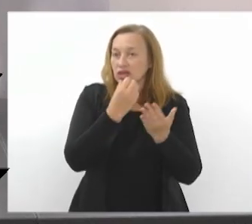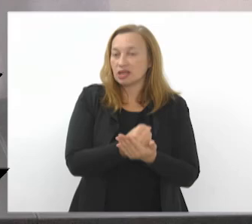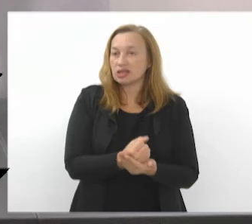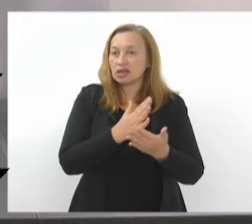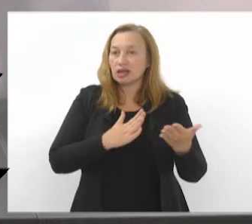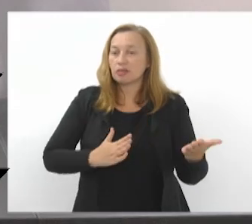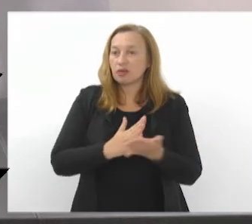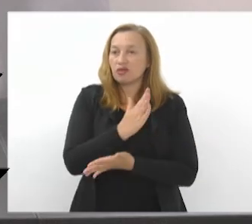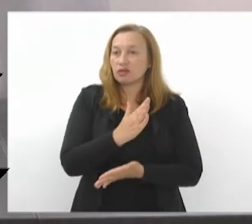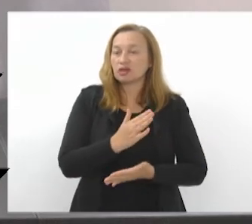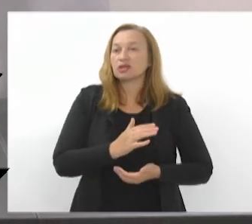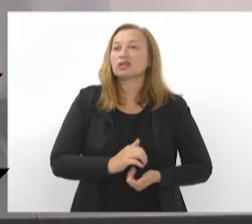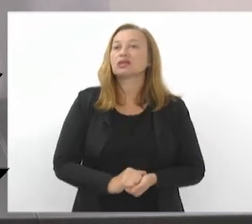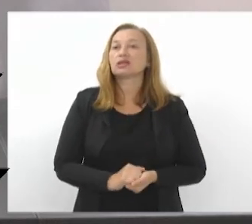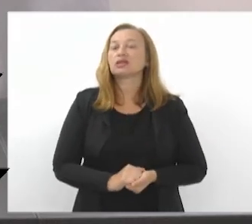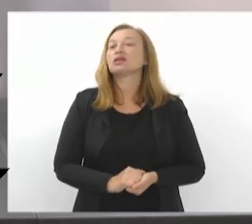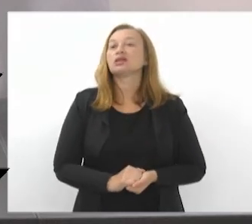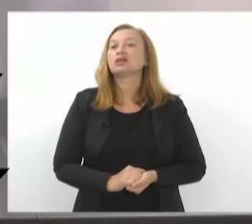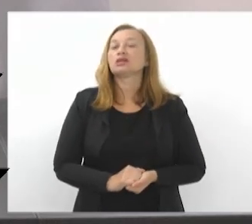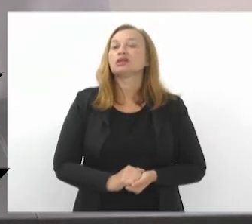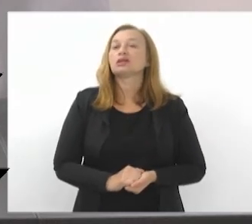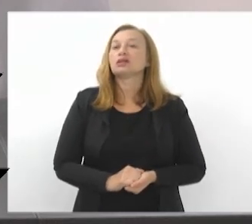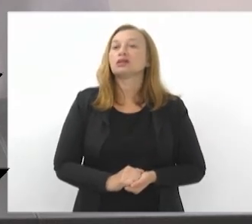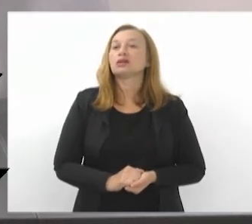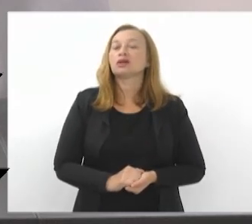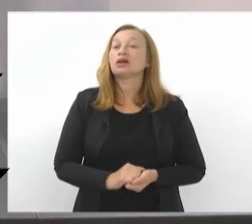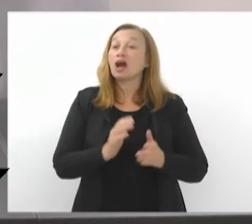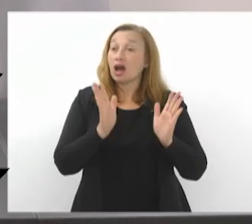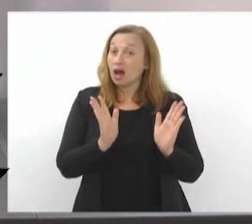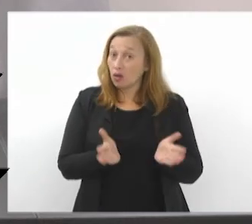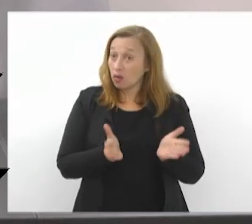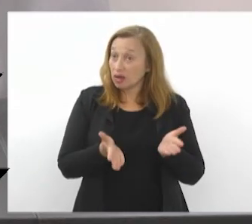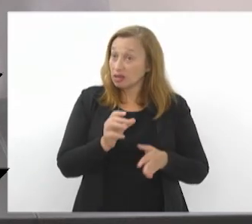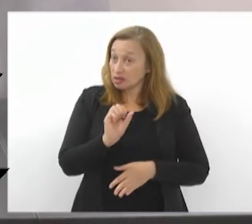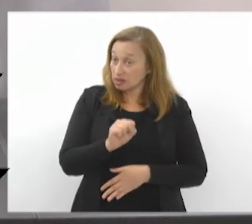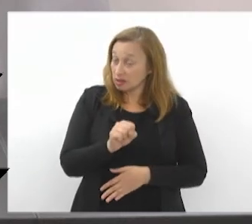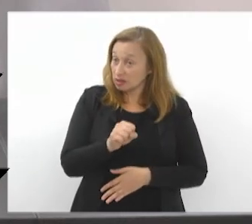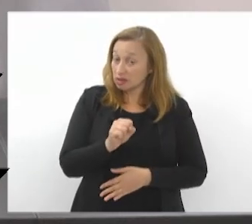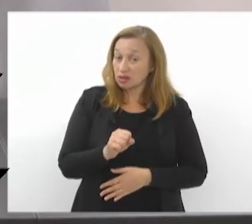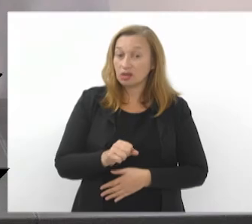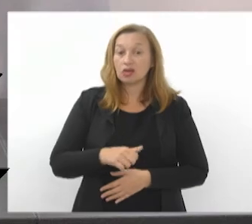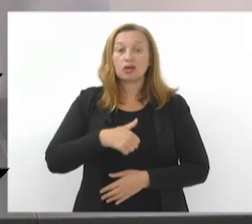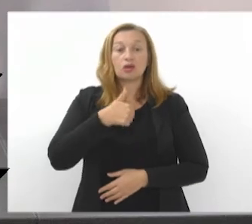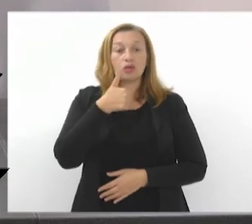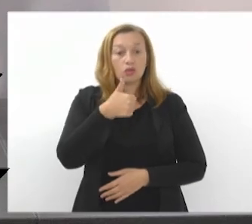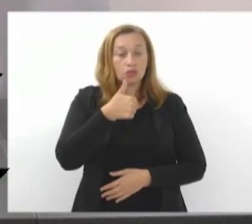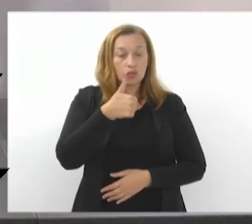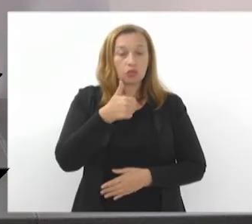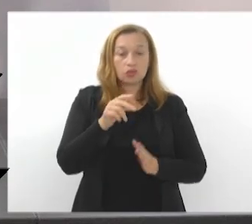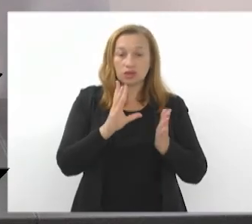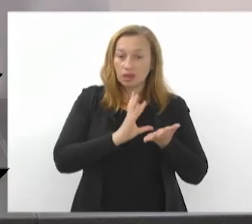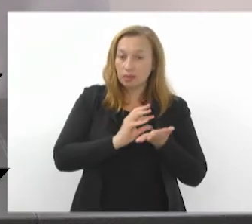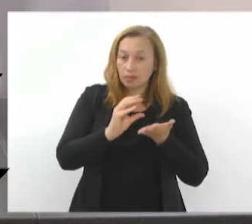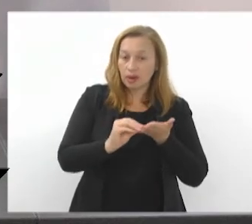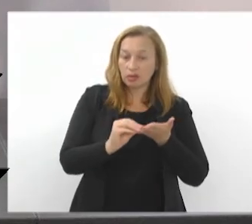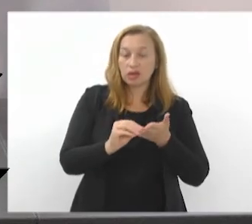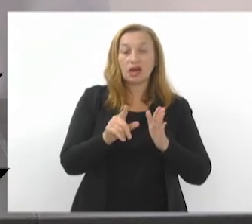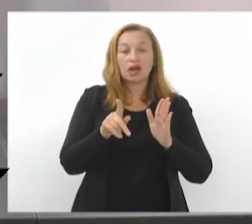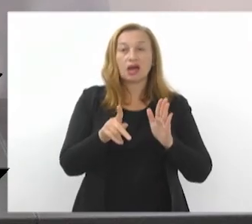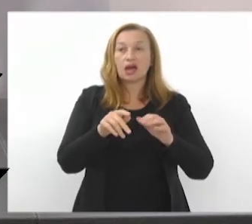estão, aprovado o parecer pela juridicidade. Agora sim, item 1 da pauta, são as emendas de